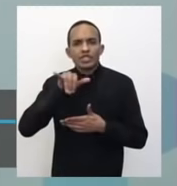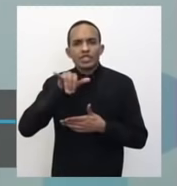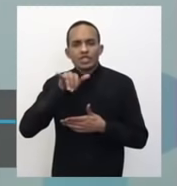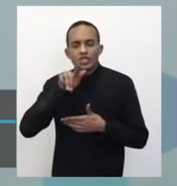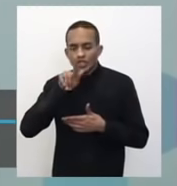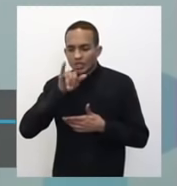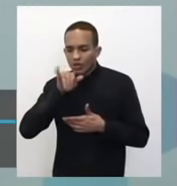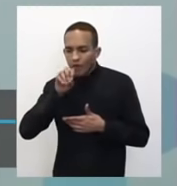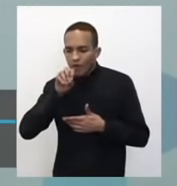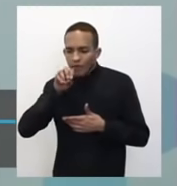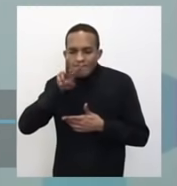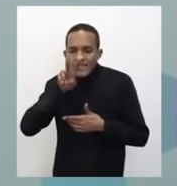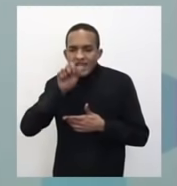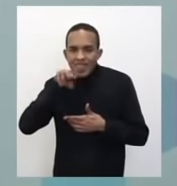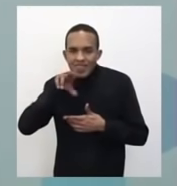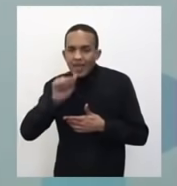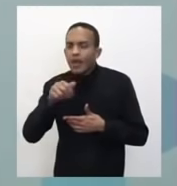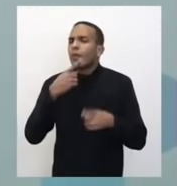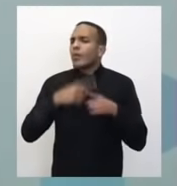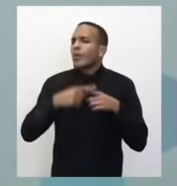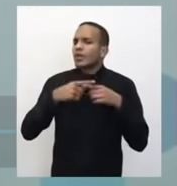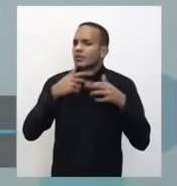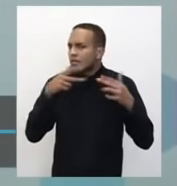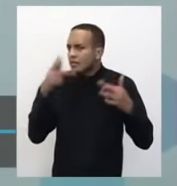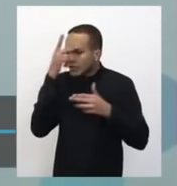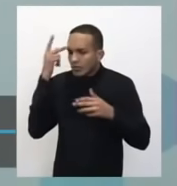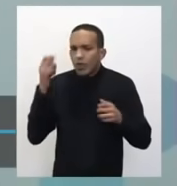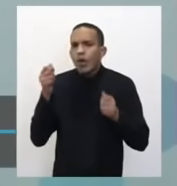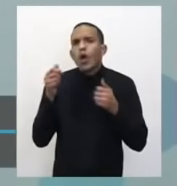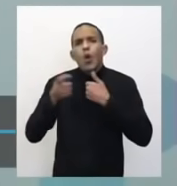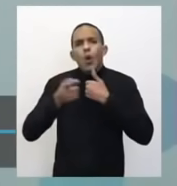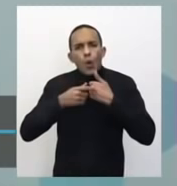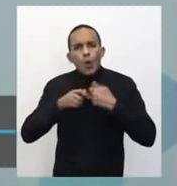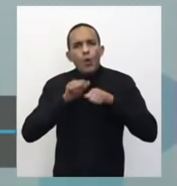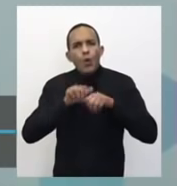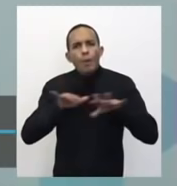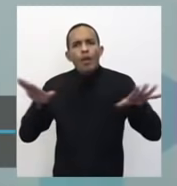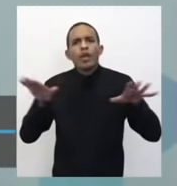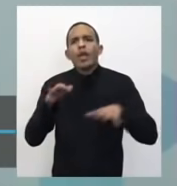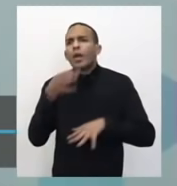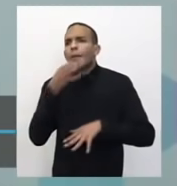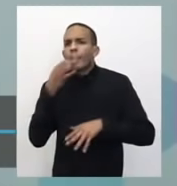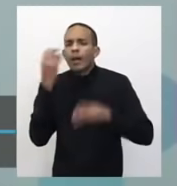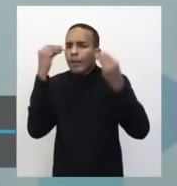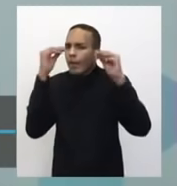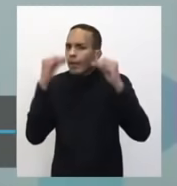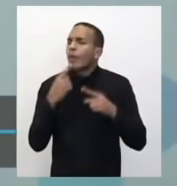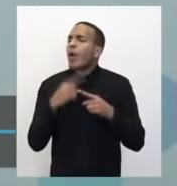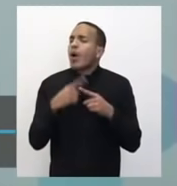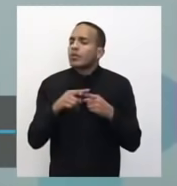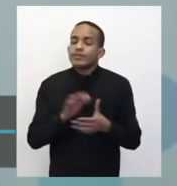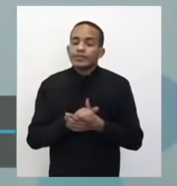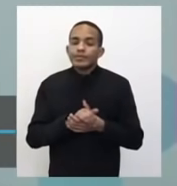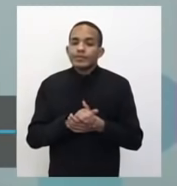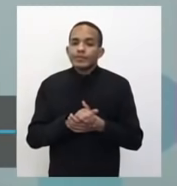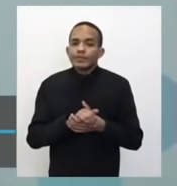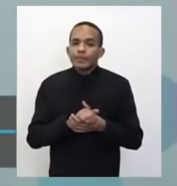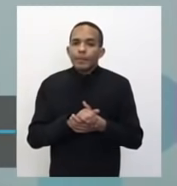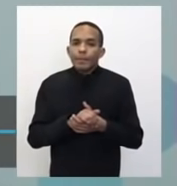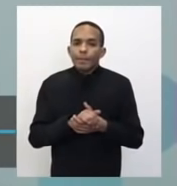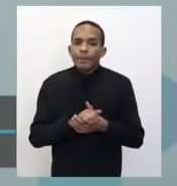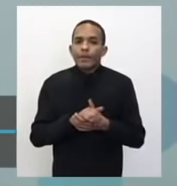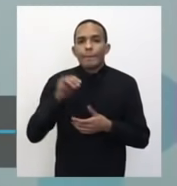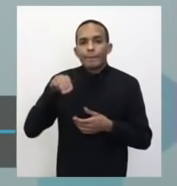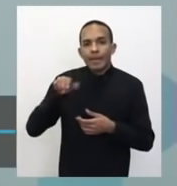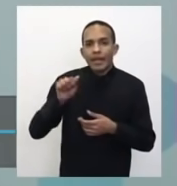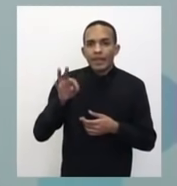Giovana, porque muitas pessoas curtem, compartilham e comentam. O Matheus falou, porque